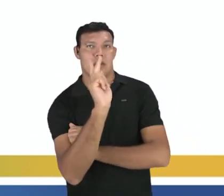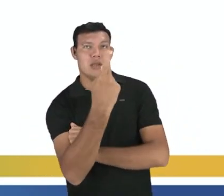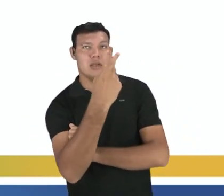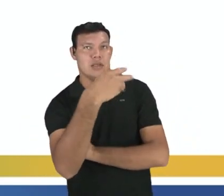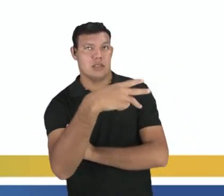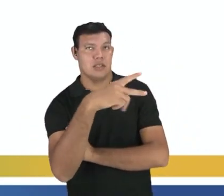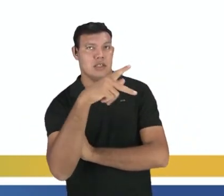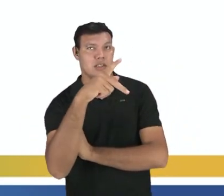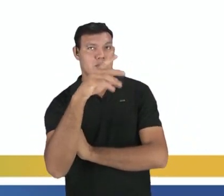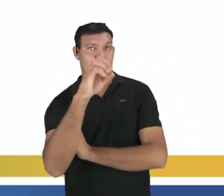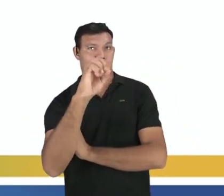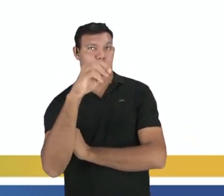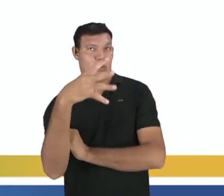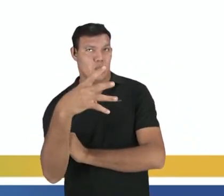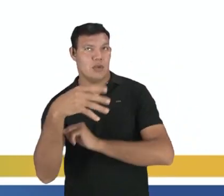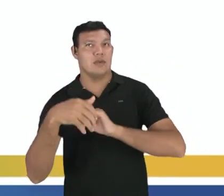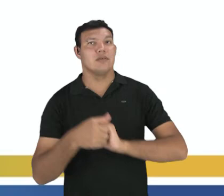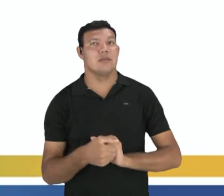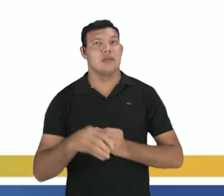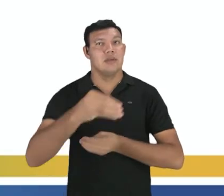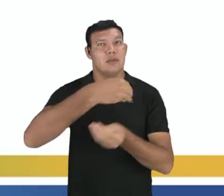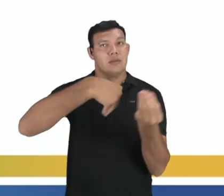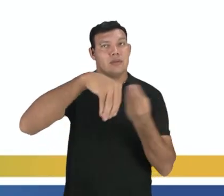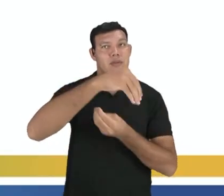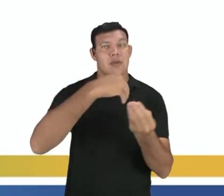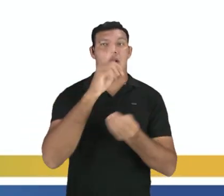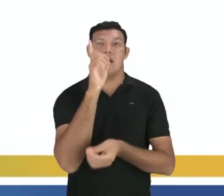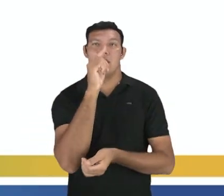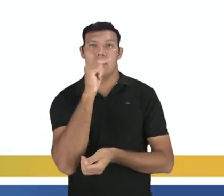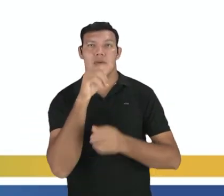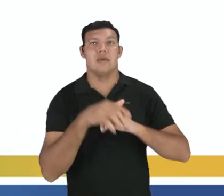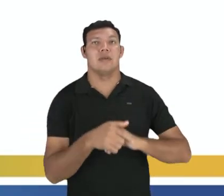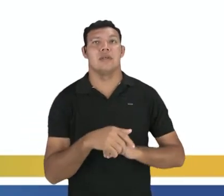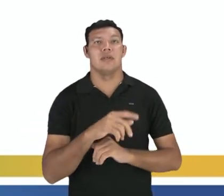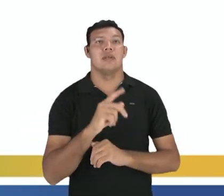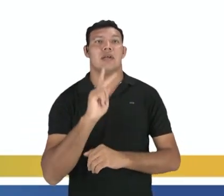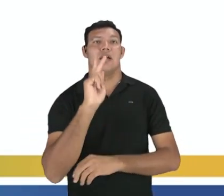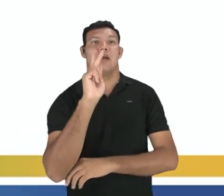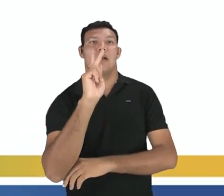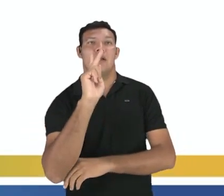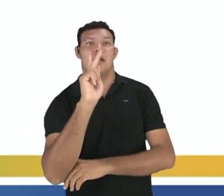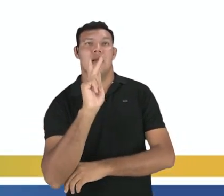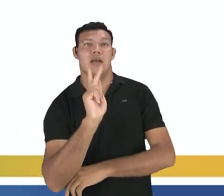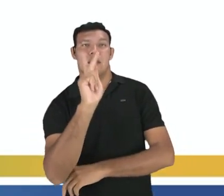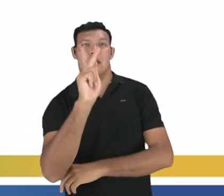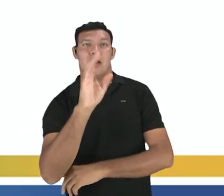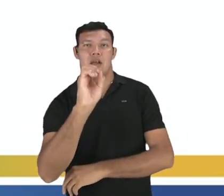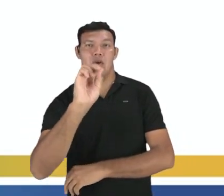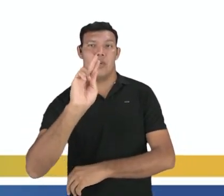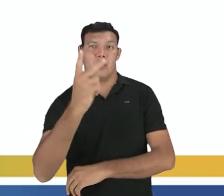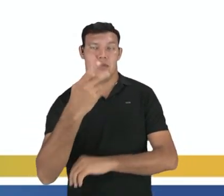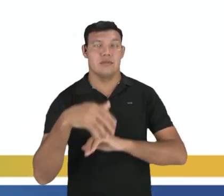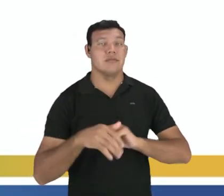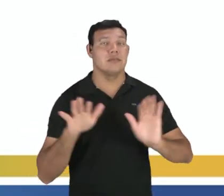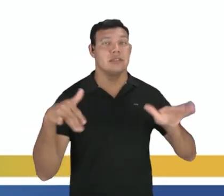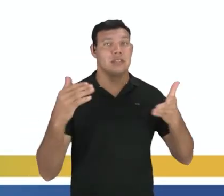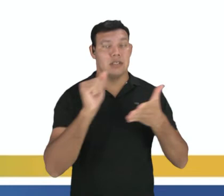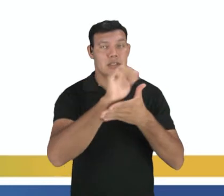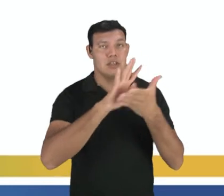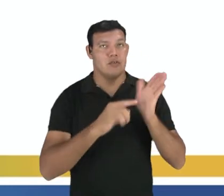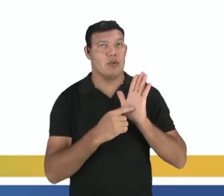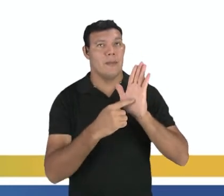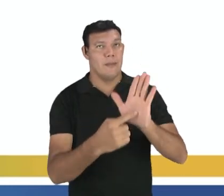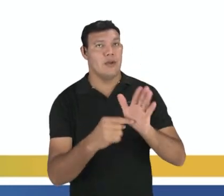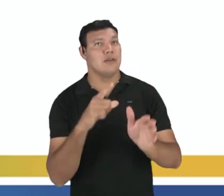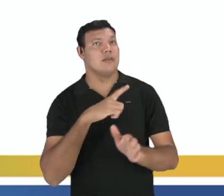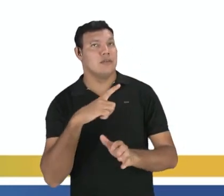ok? Então, a gente vai ter aqui uma reação de neutralização, como o exercício já está dizendo. Nós temos aqui o ácido,